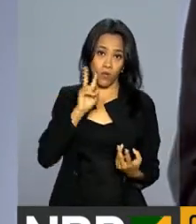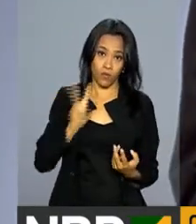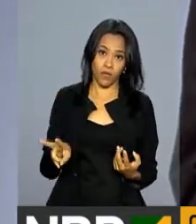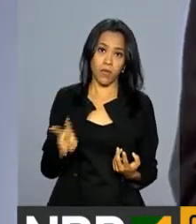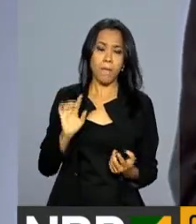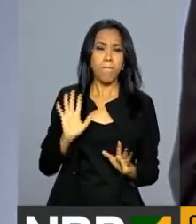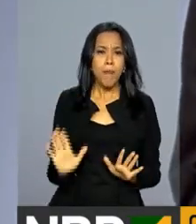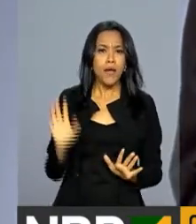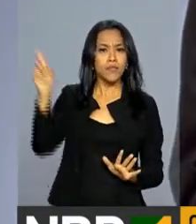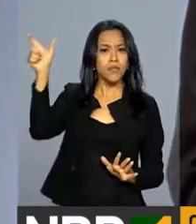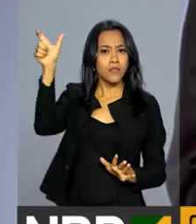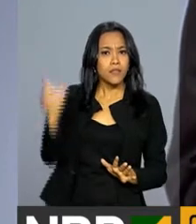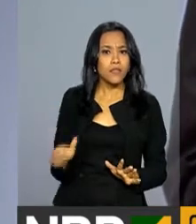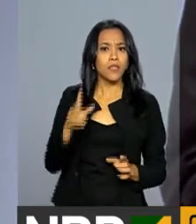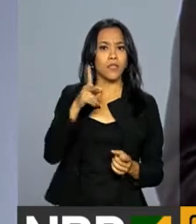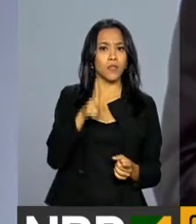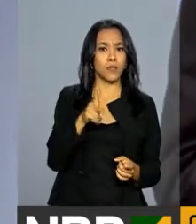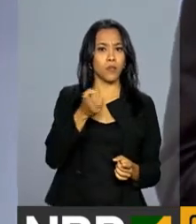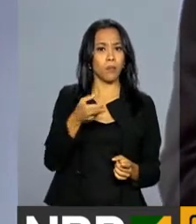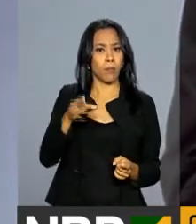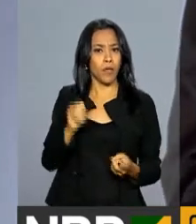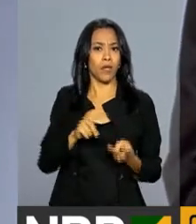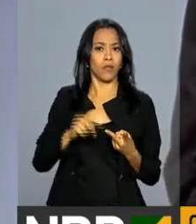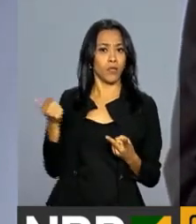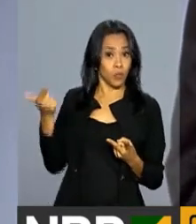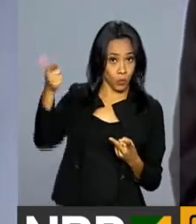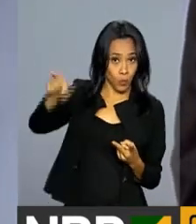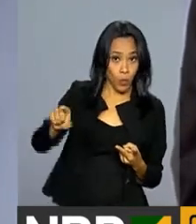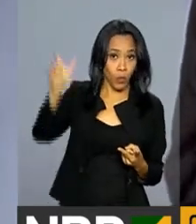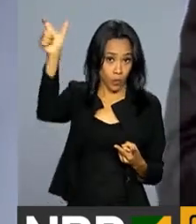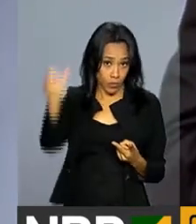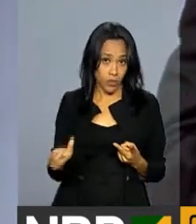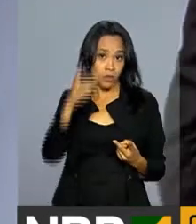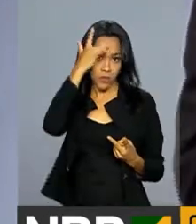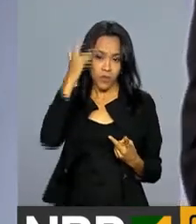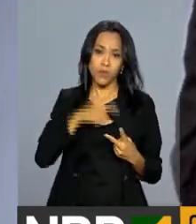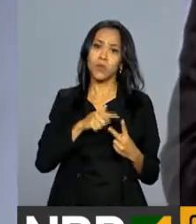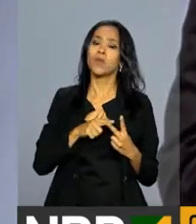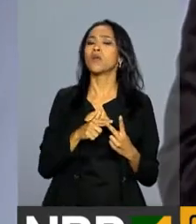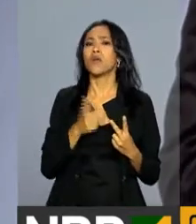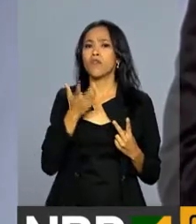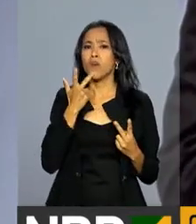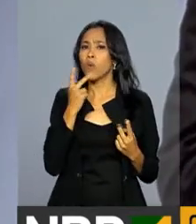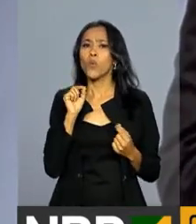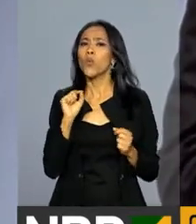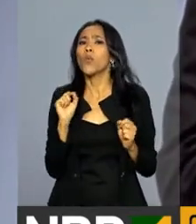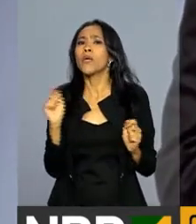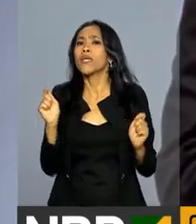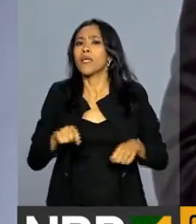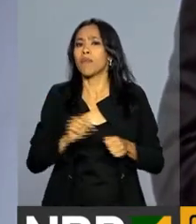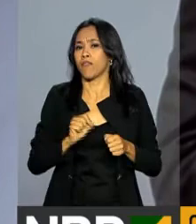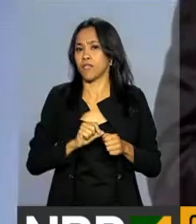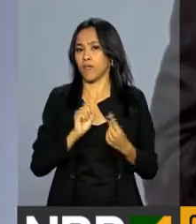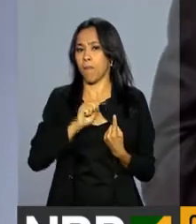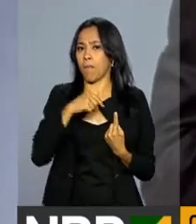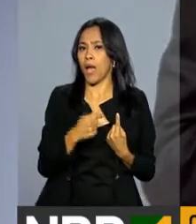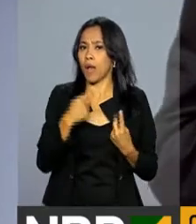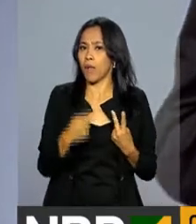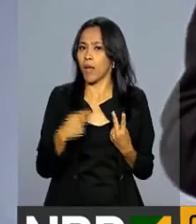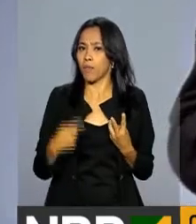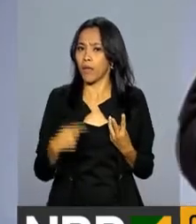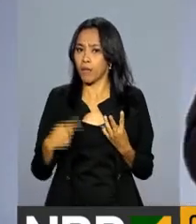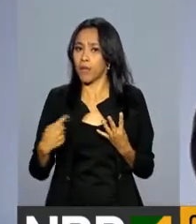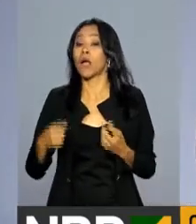do pedro celso e do joão mencionando o que pode ser feito por exemplo nós